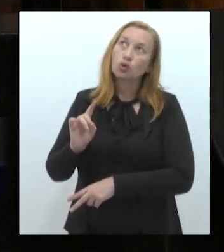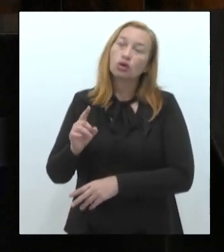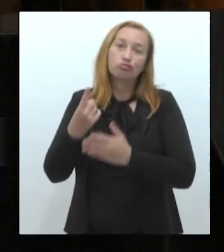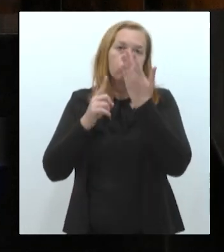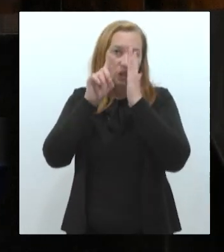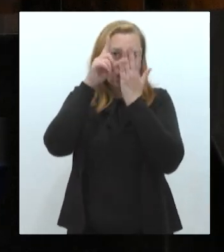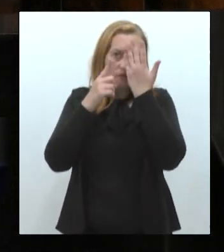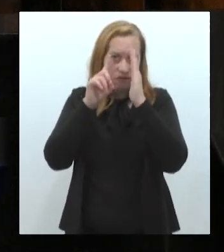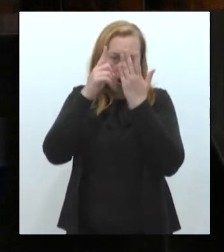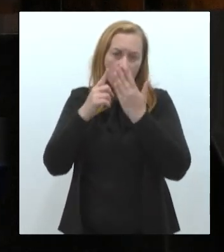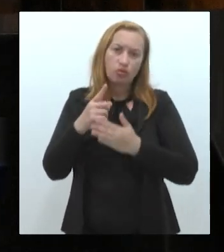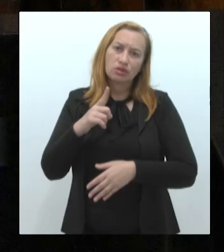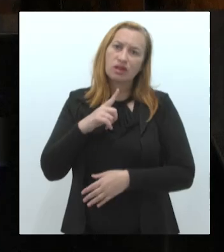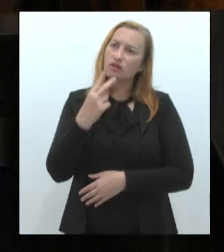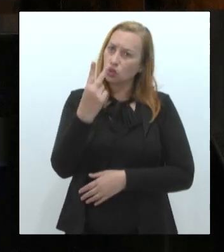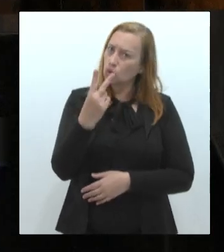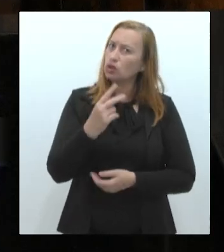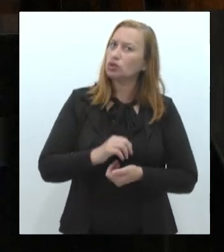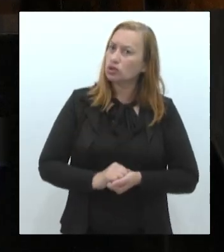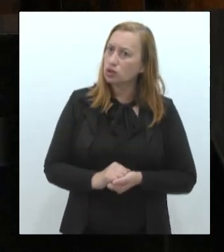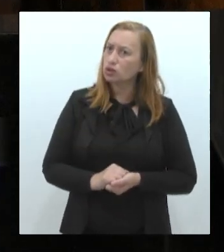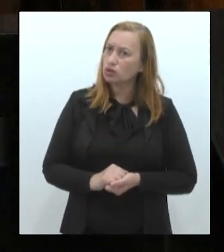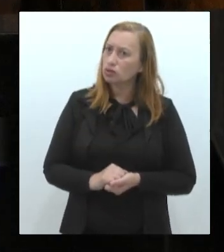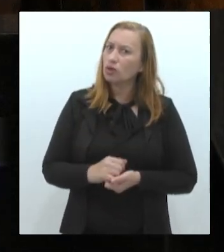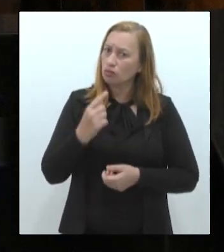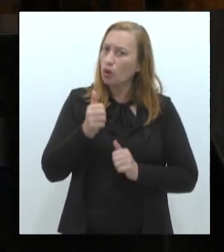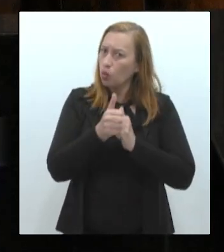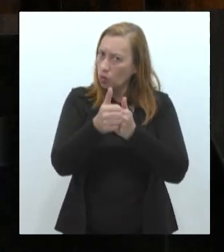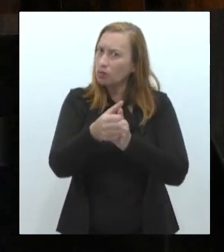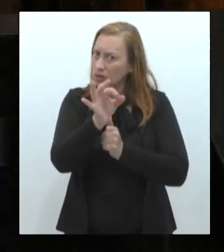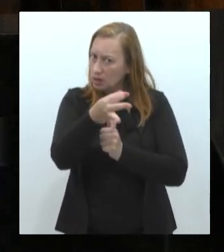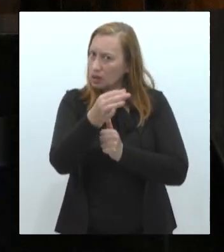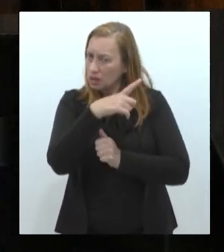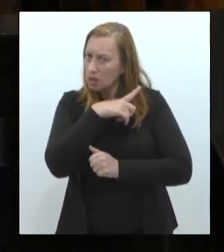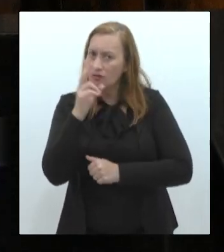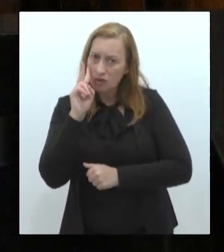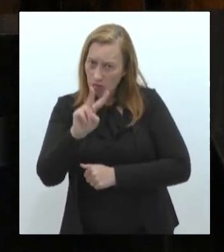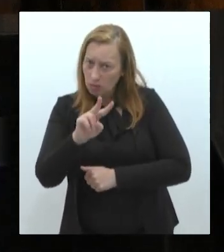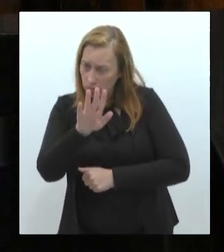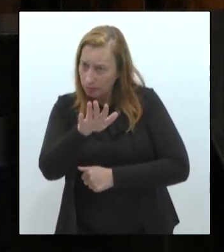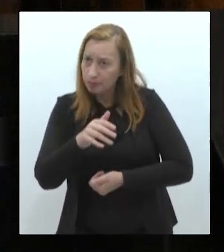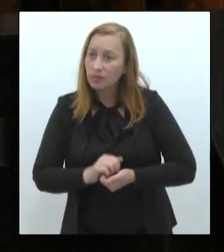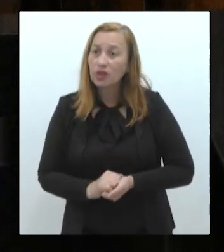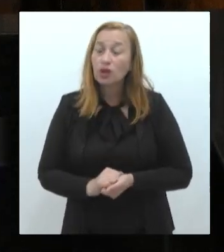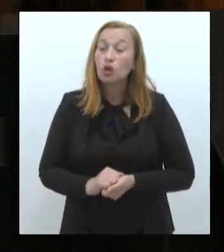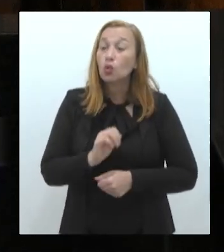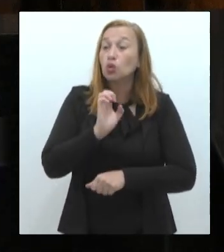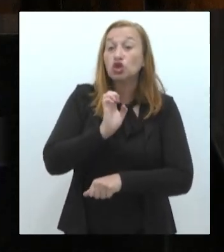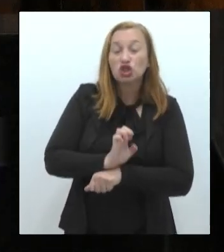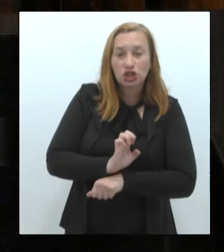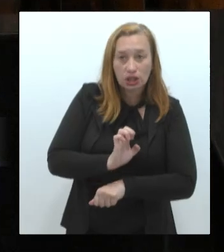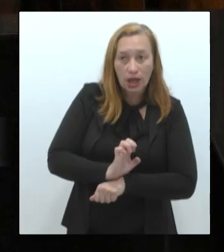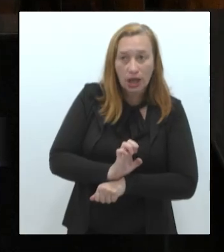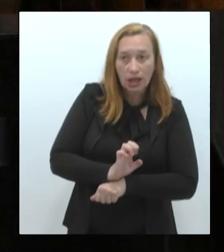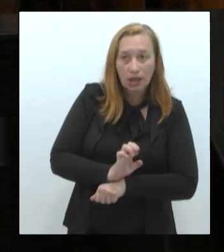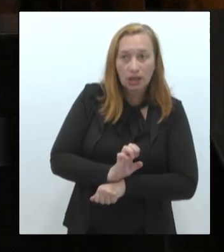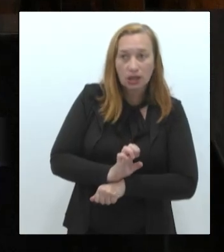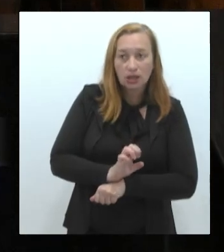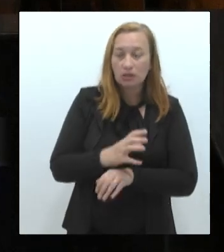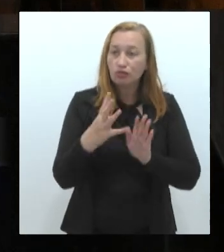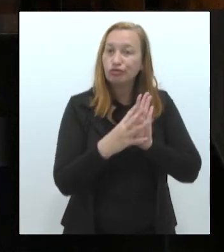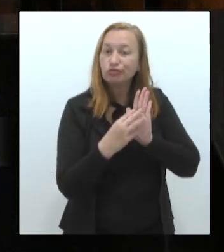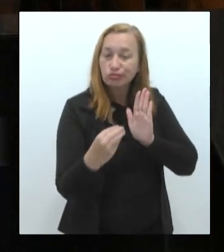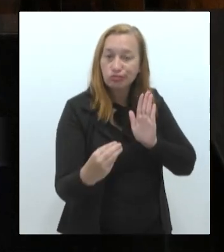viu 2. O senhor acompanha, eu tenho certeza que o senhor viu. O Estado, que devia dar o